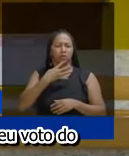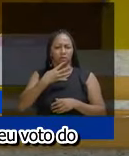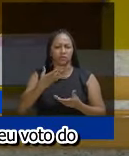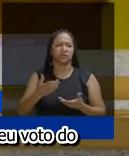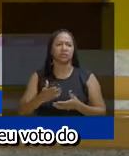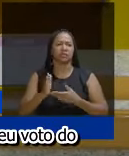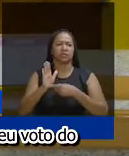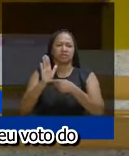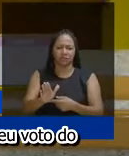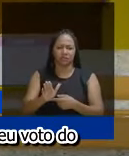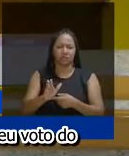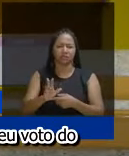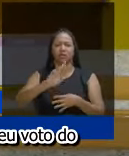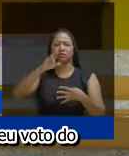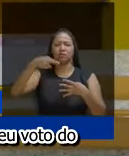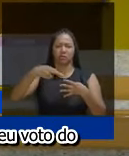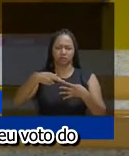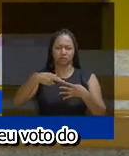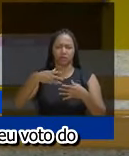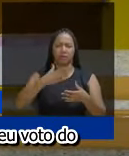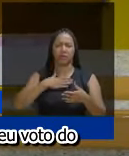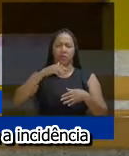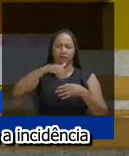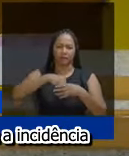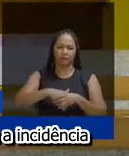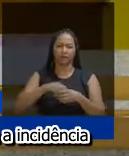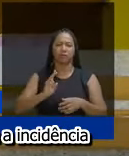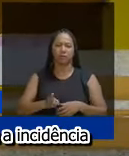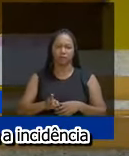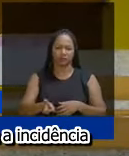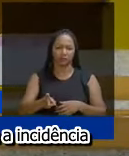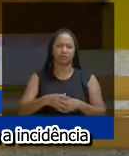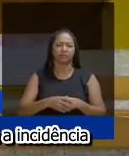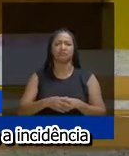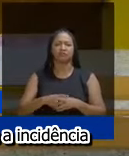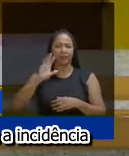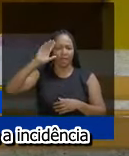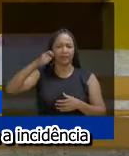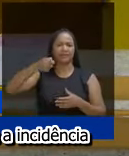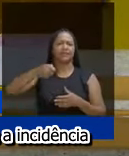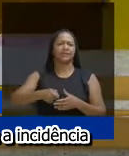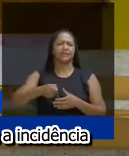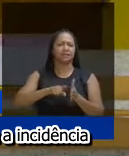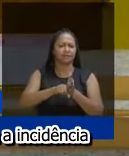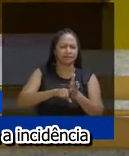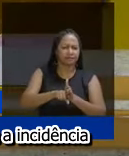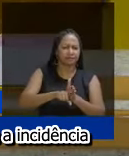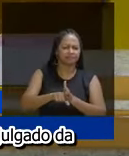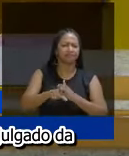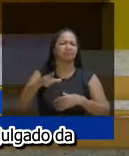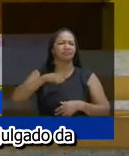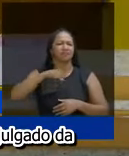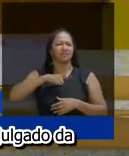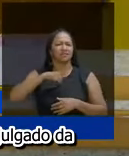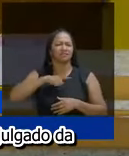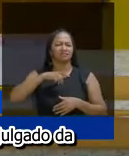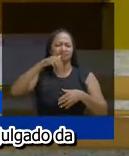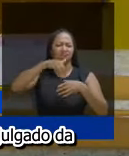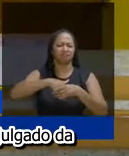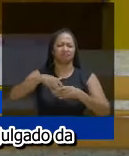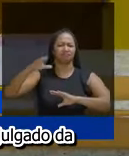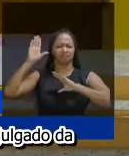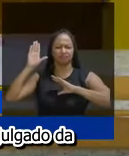virtude da apresentação do recurso. Está aqui no meu voto. Do mesmo modo, a decisão da Corte analisou expressamente a incidência da